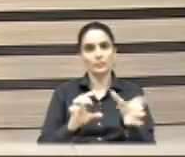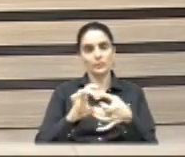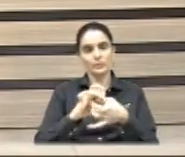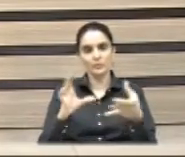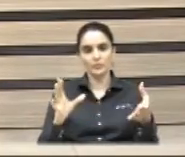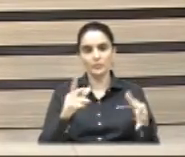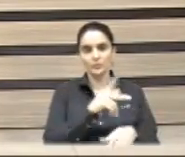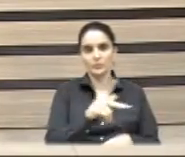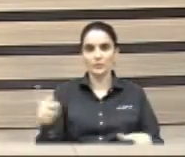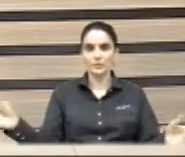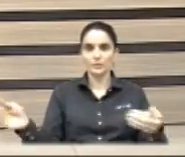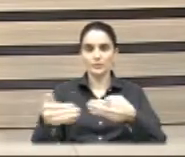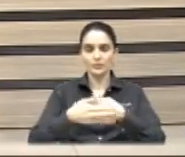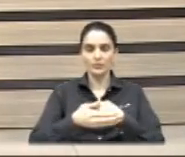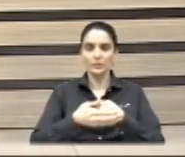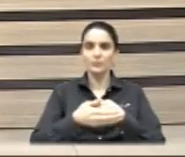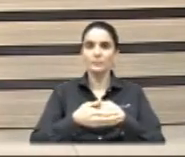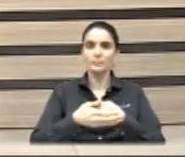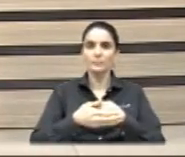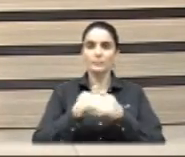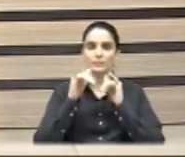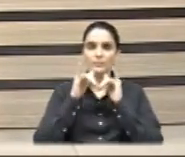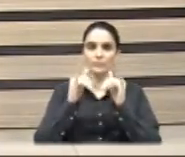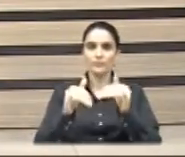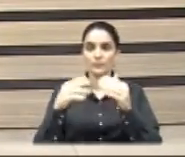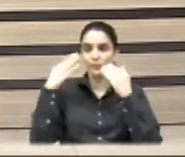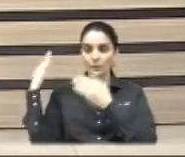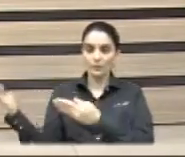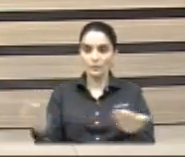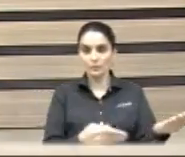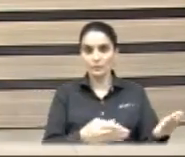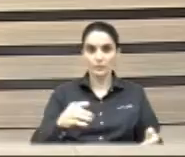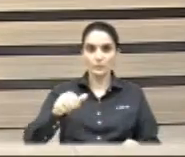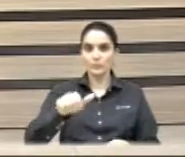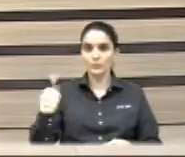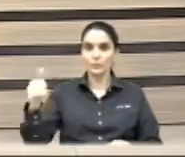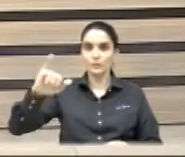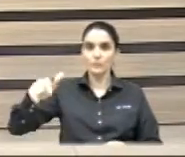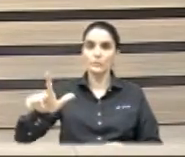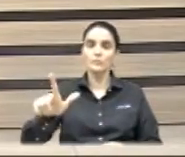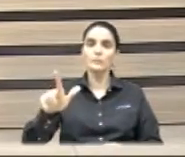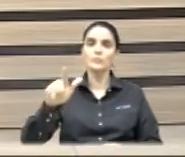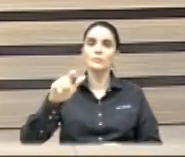esta presidência encerra a sessão, convocando os senhores para 11 de julho,